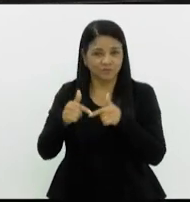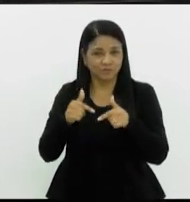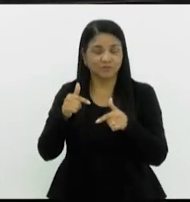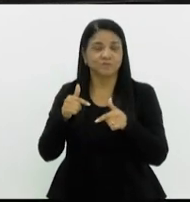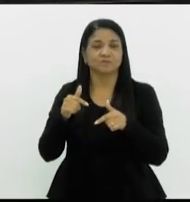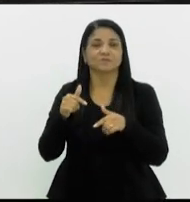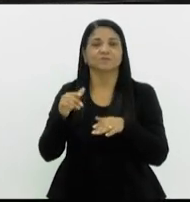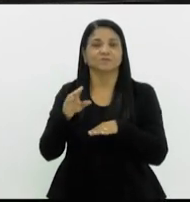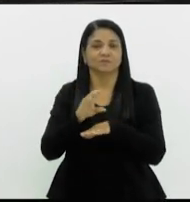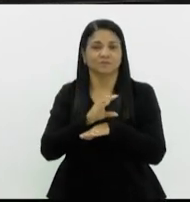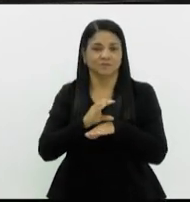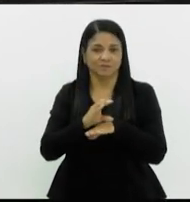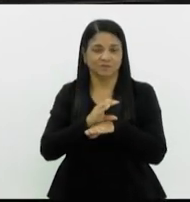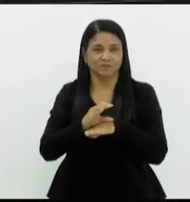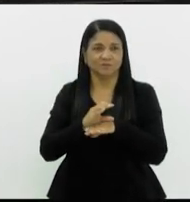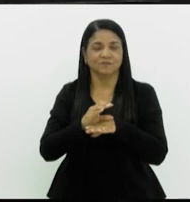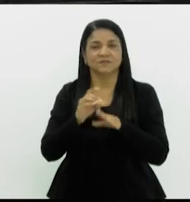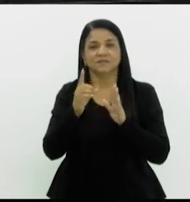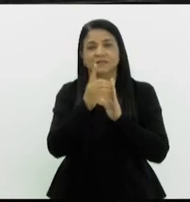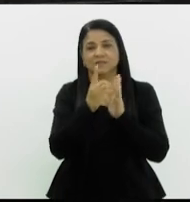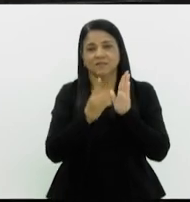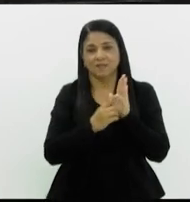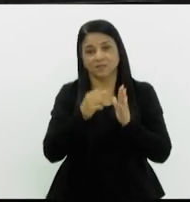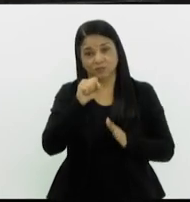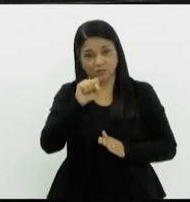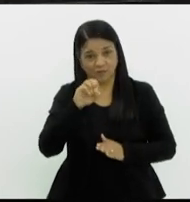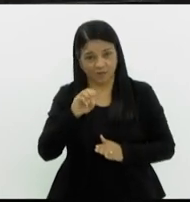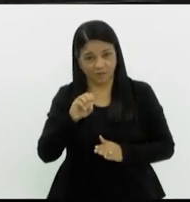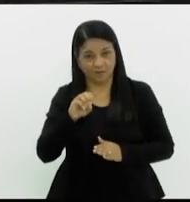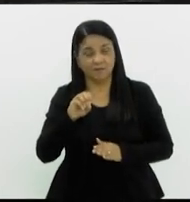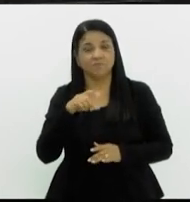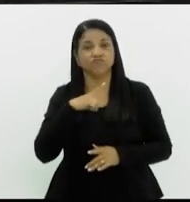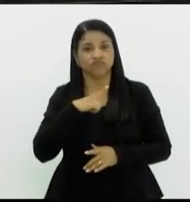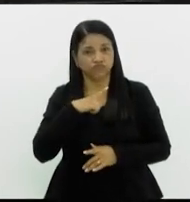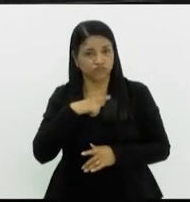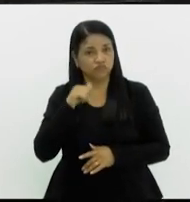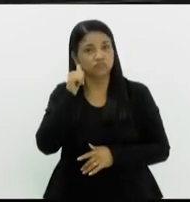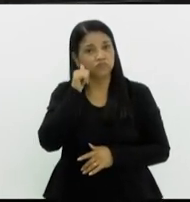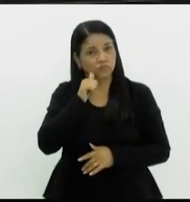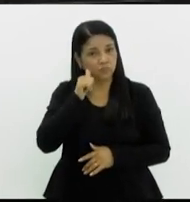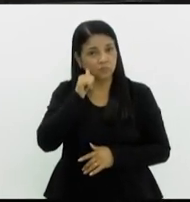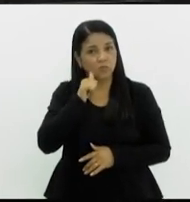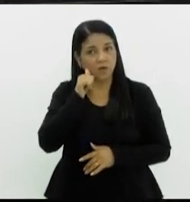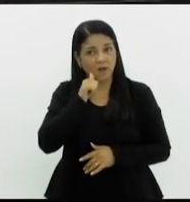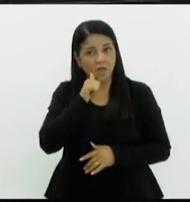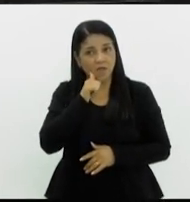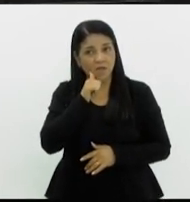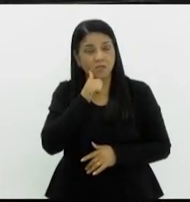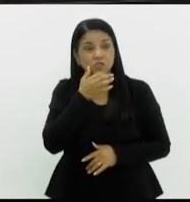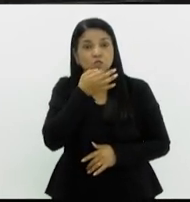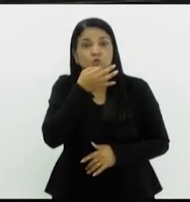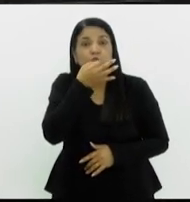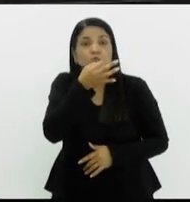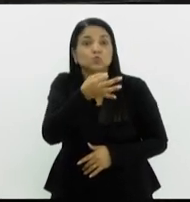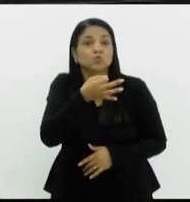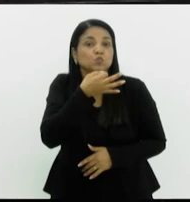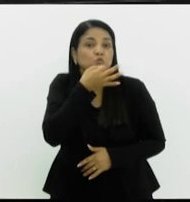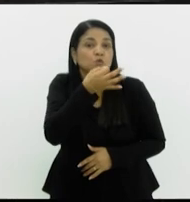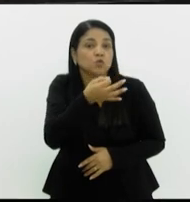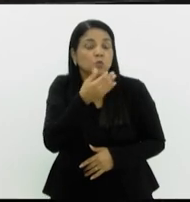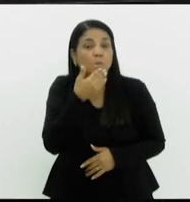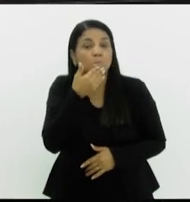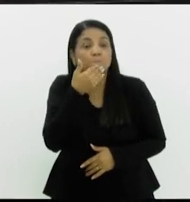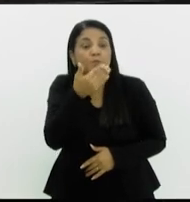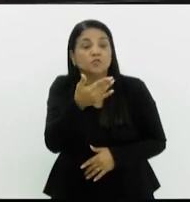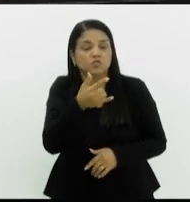Constituinte, no final da década de 80, a gente via que as mulheres estavam sugerindo e pedindo um